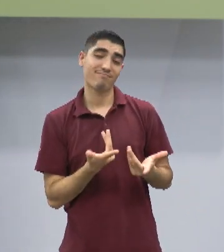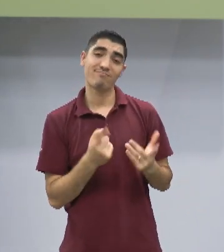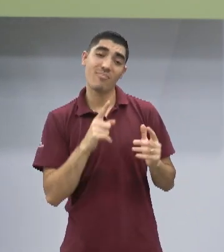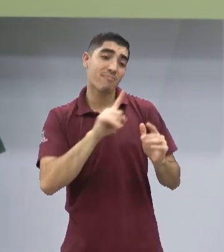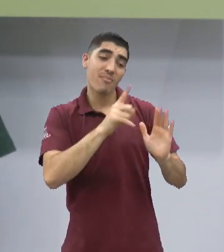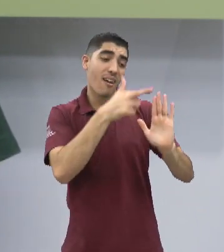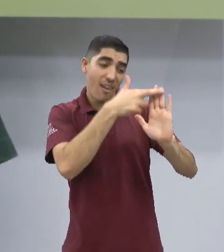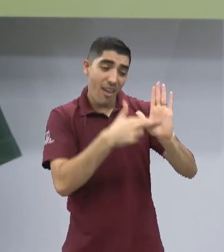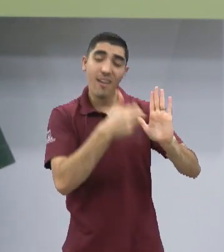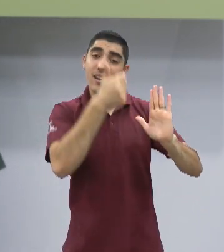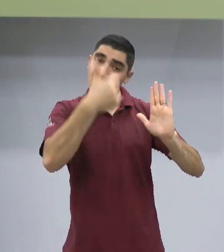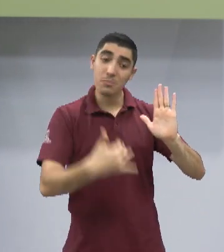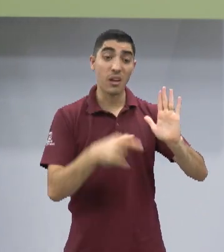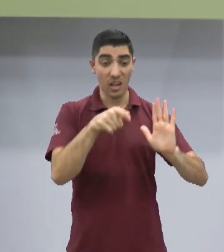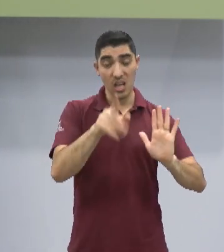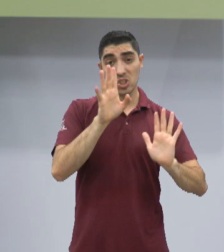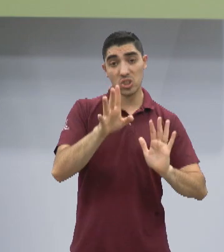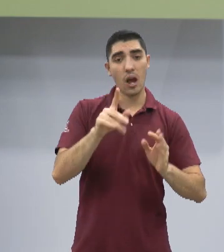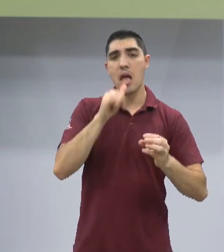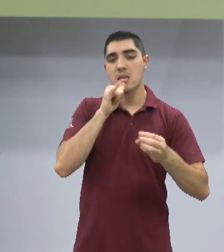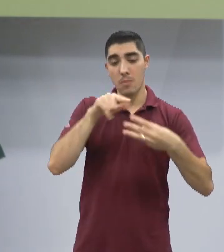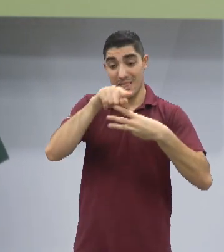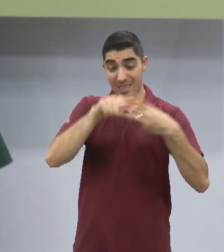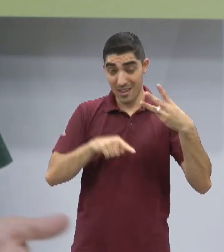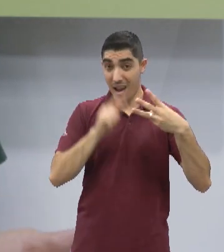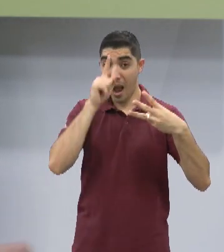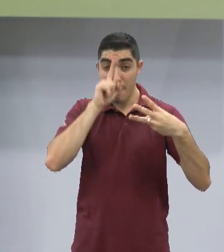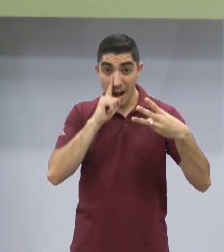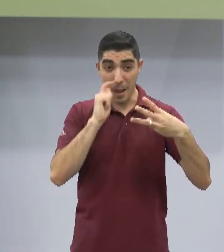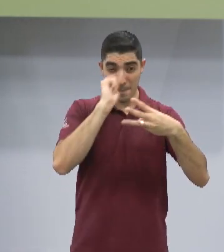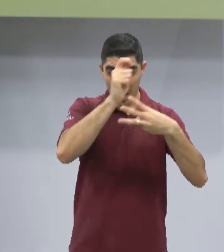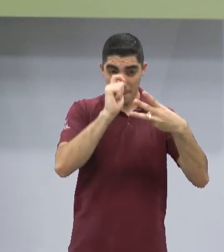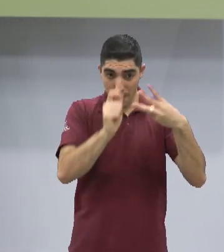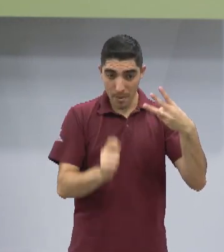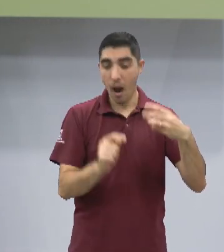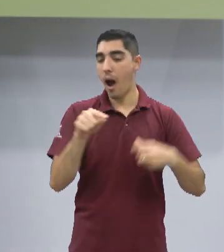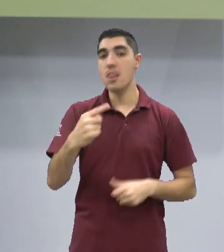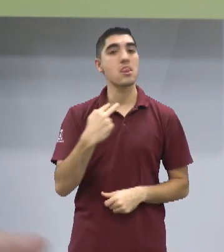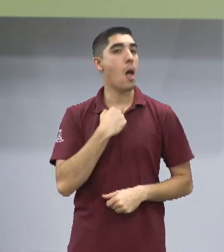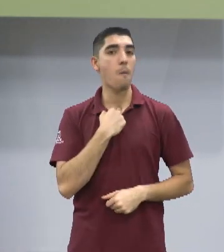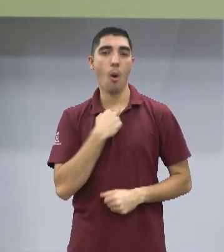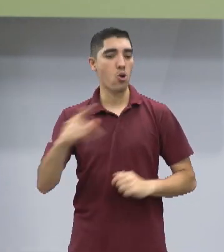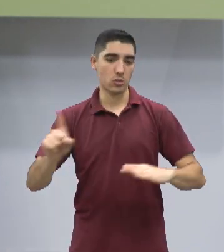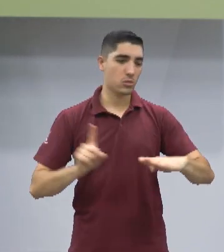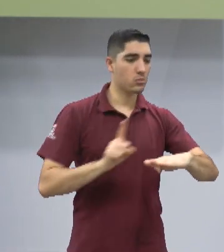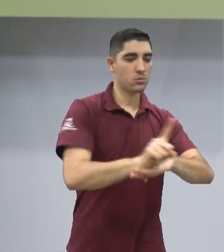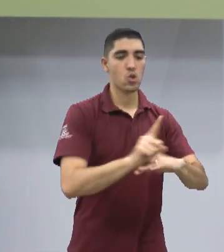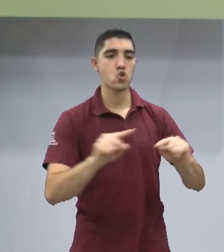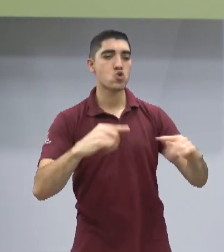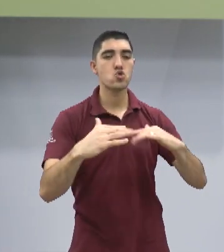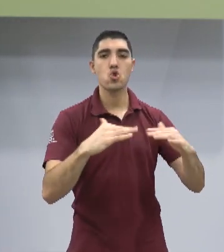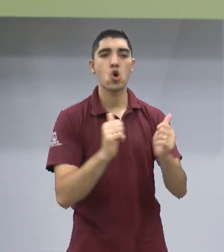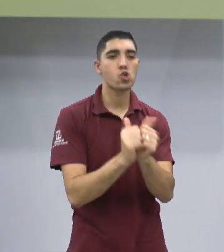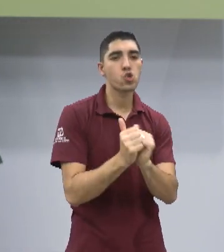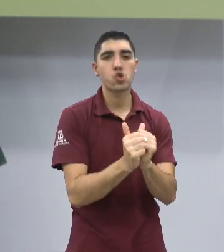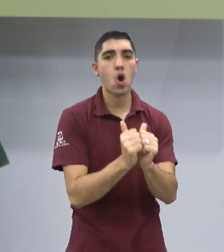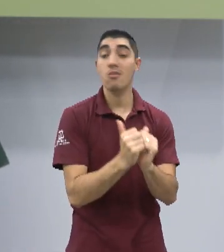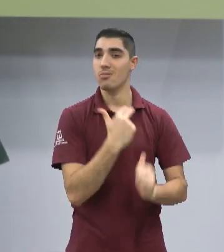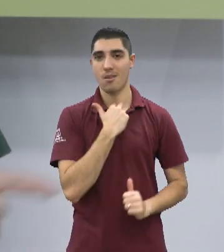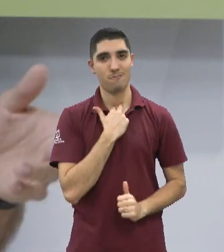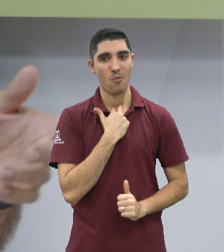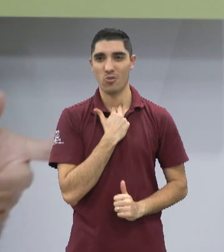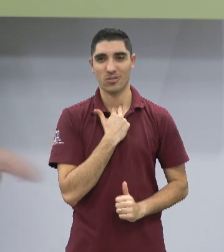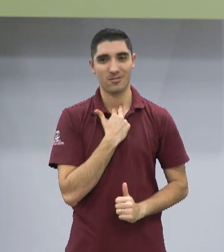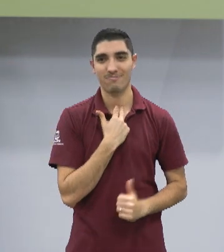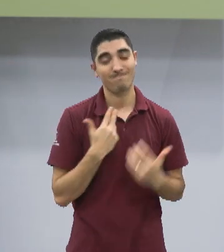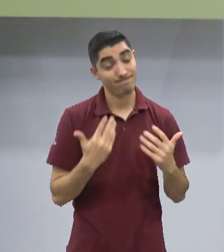qualquer argumento ser utilizado nesse momento, né? Enfim, é o jogador que estava realmente irregular, estava suspenso, não poderia ter jogado. E aí